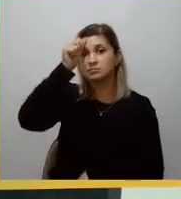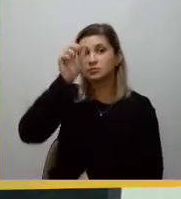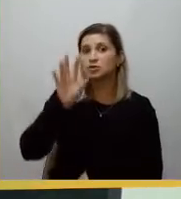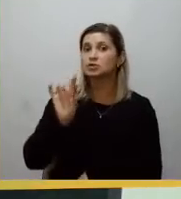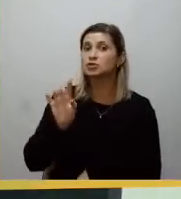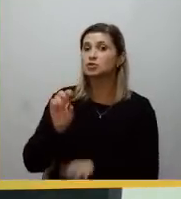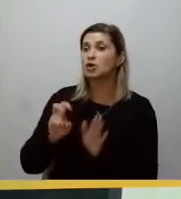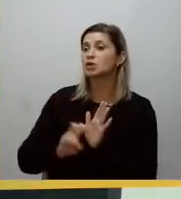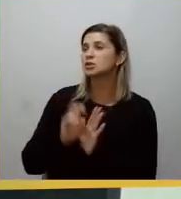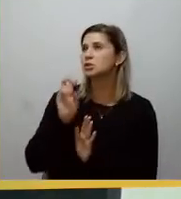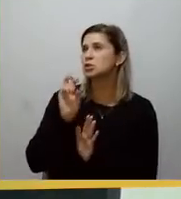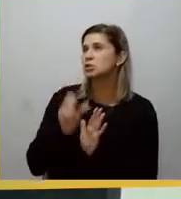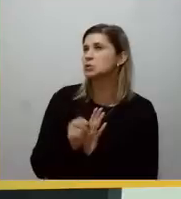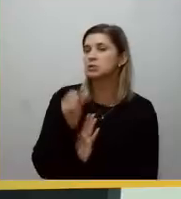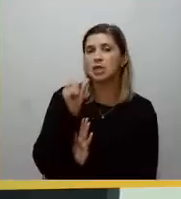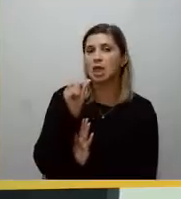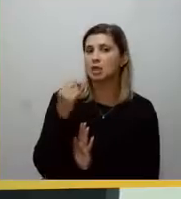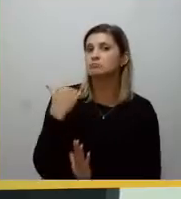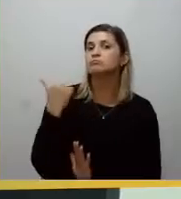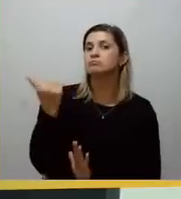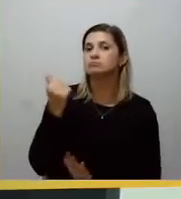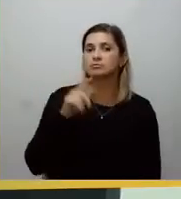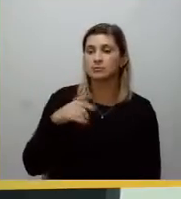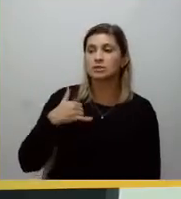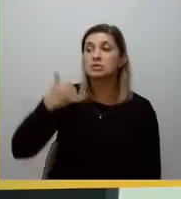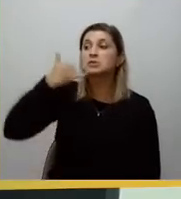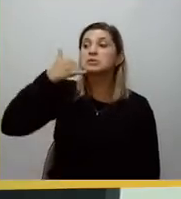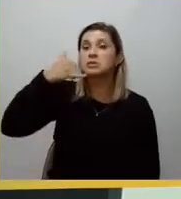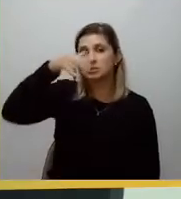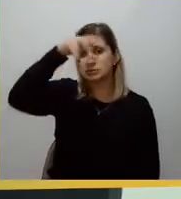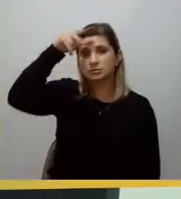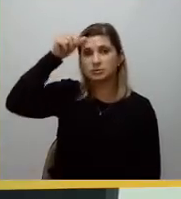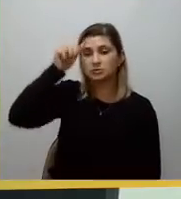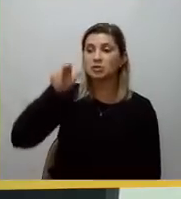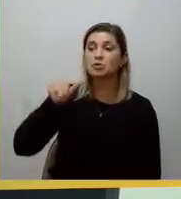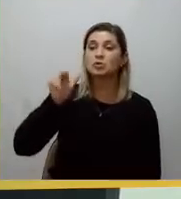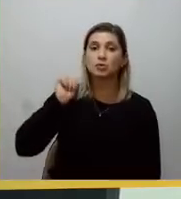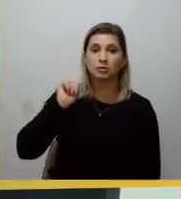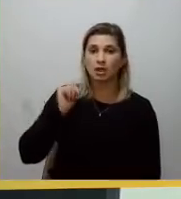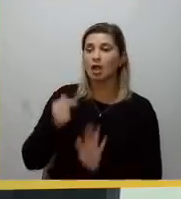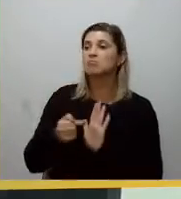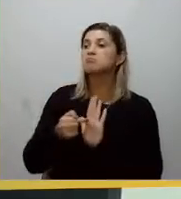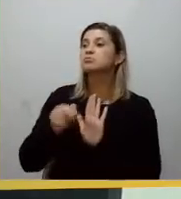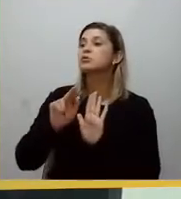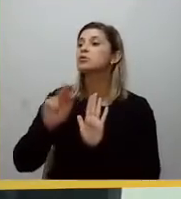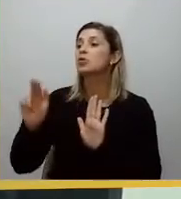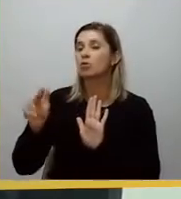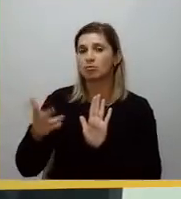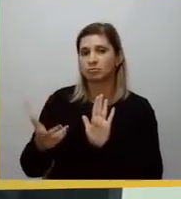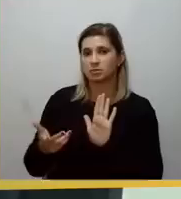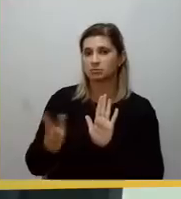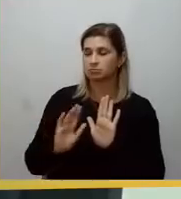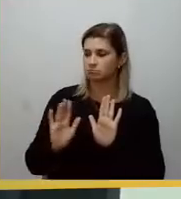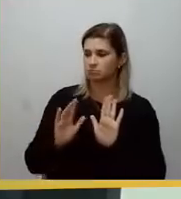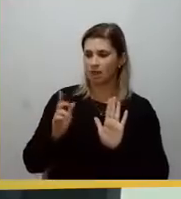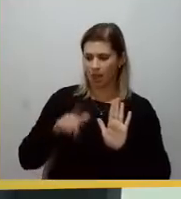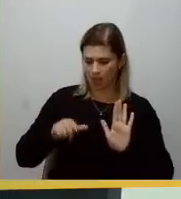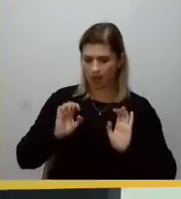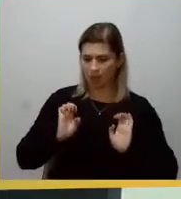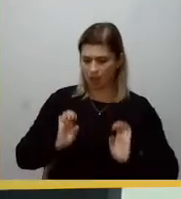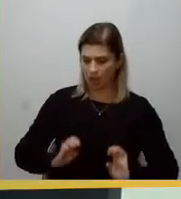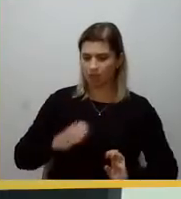convocado. Eu nunca liguei para um prefeito. Eu nunca indiquei um nome. Para mim é uma questão de ética, é uma